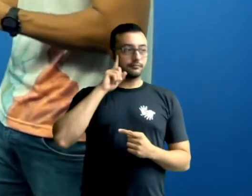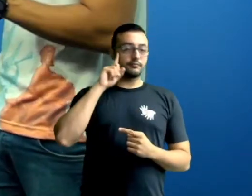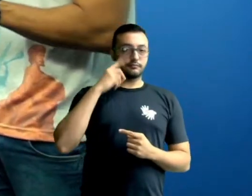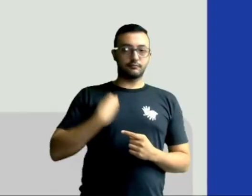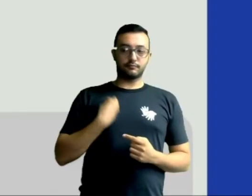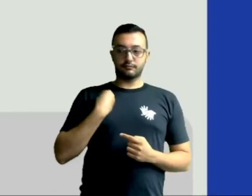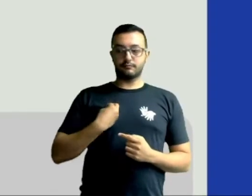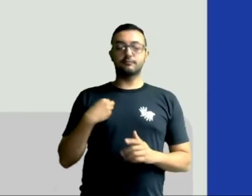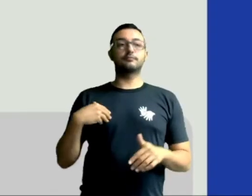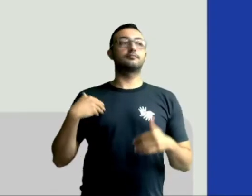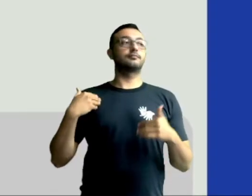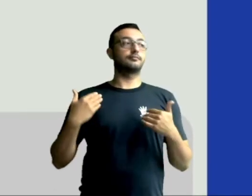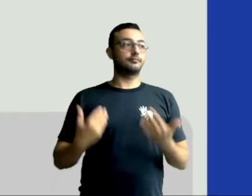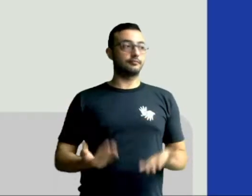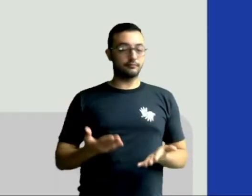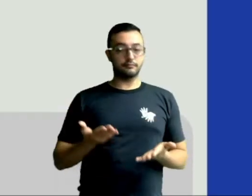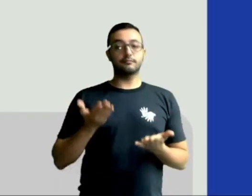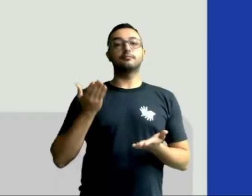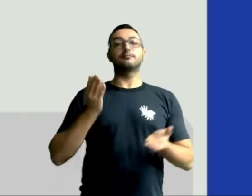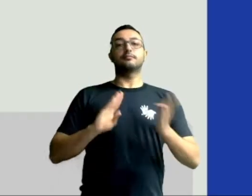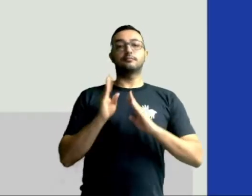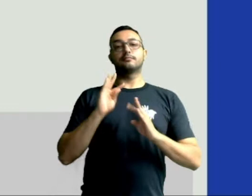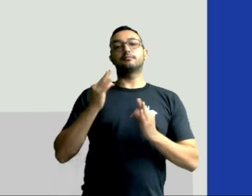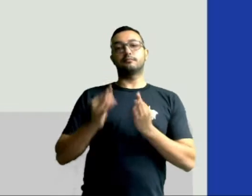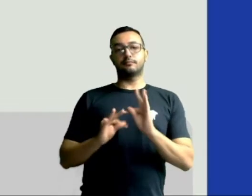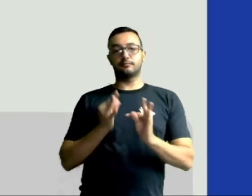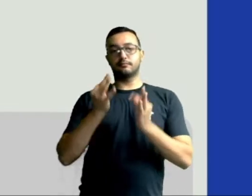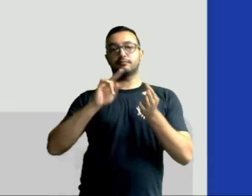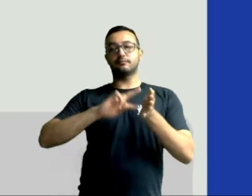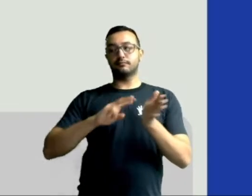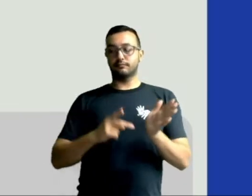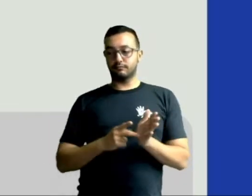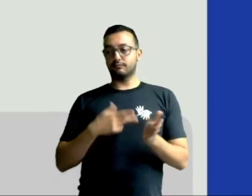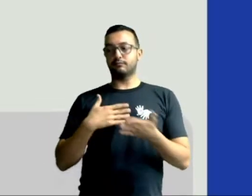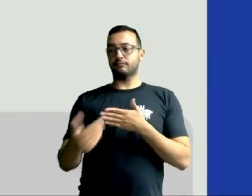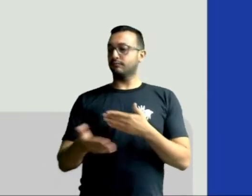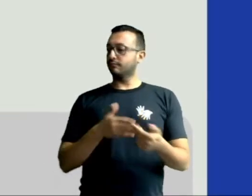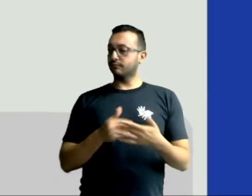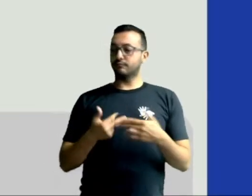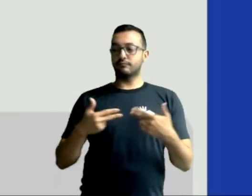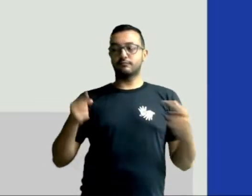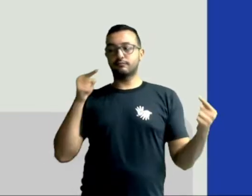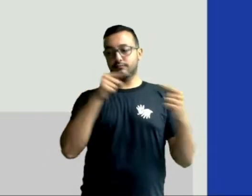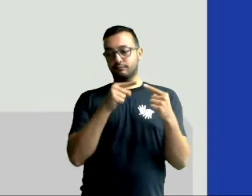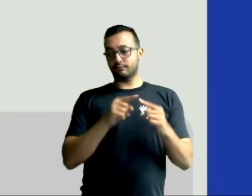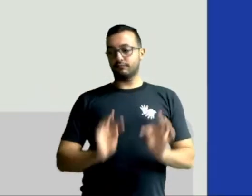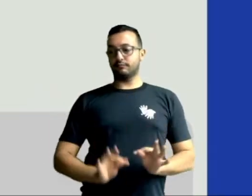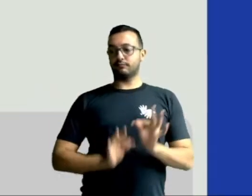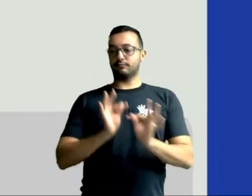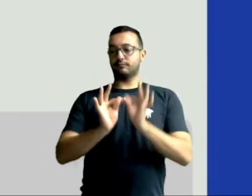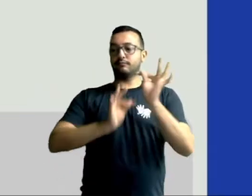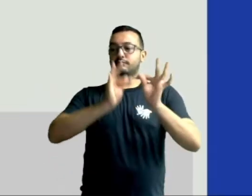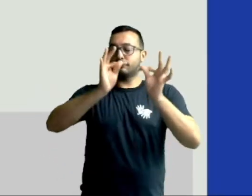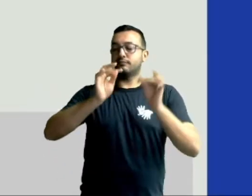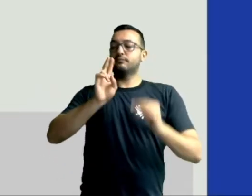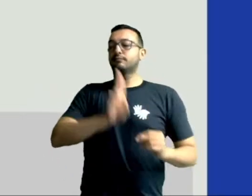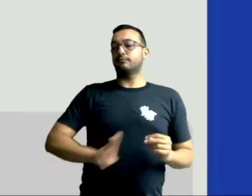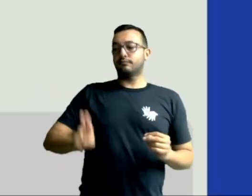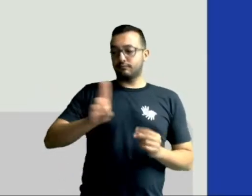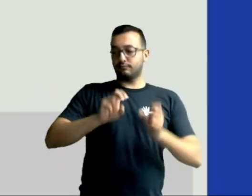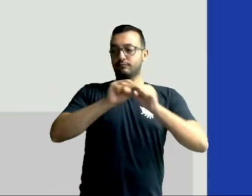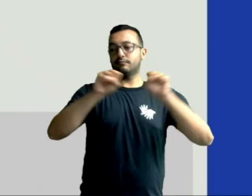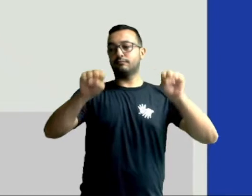cotidiano. Portanto, a biotecnologia ela significa qualquer aplicação tecnológica que